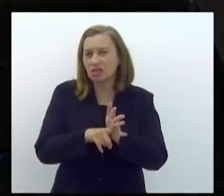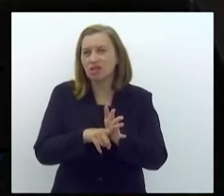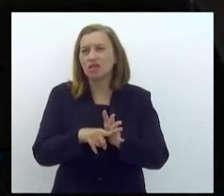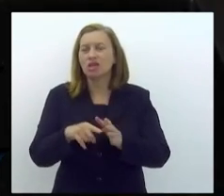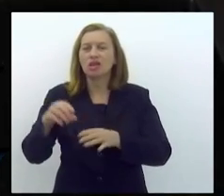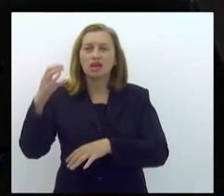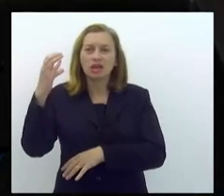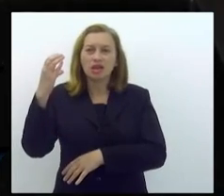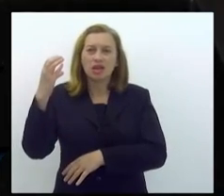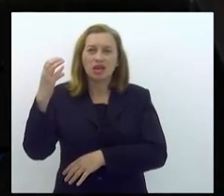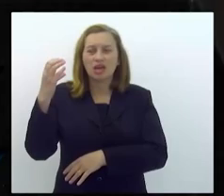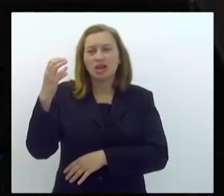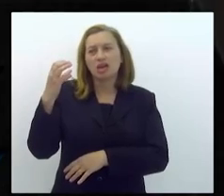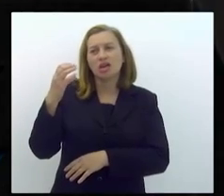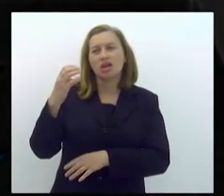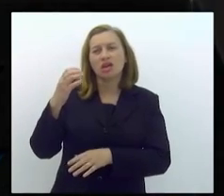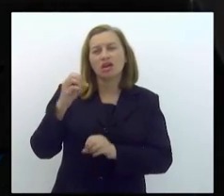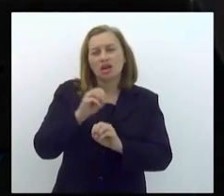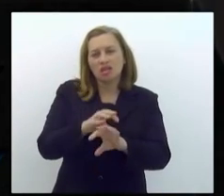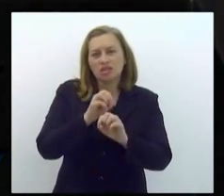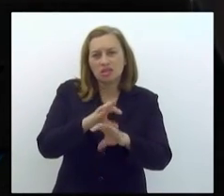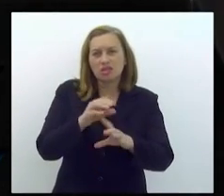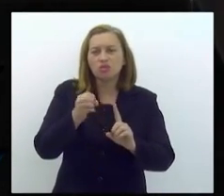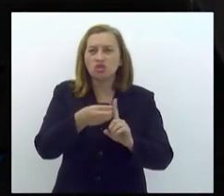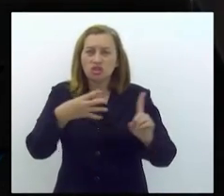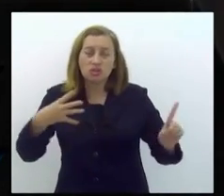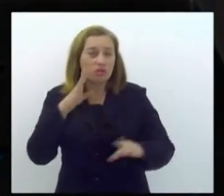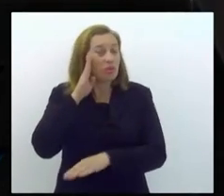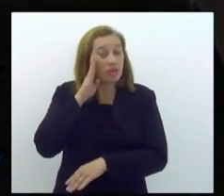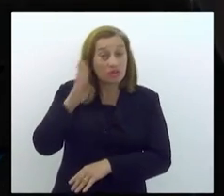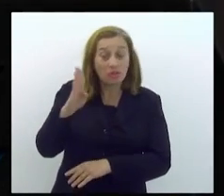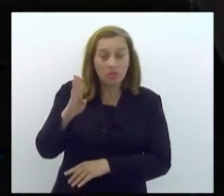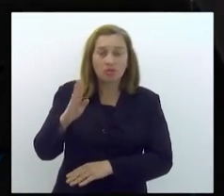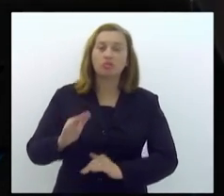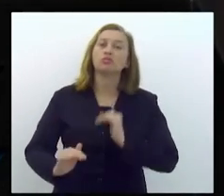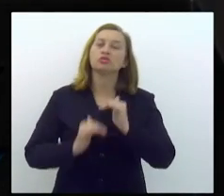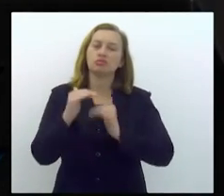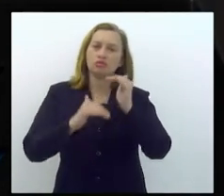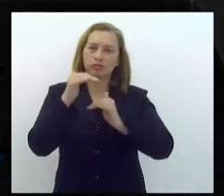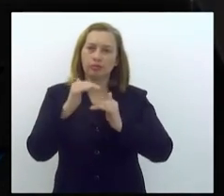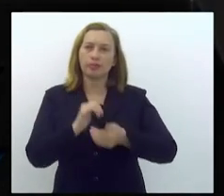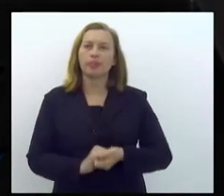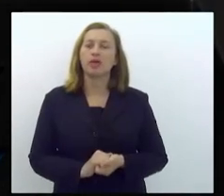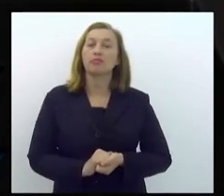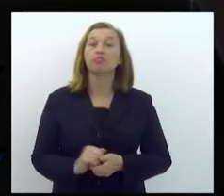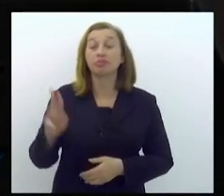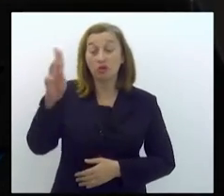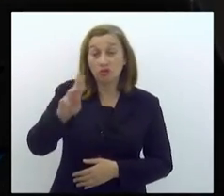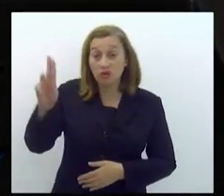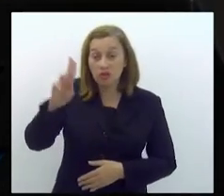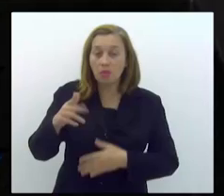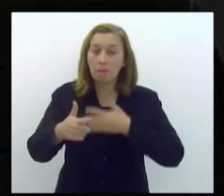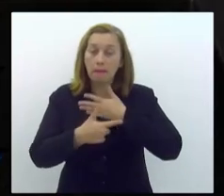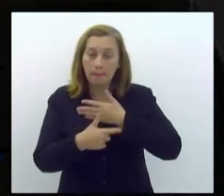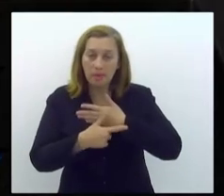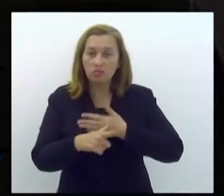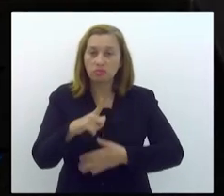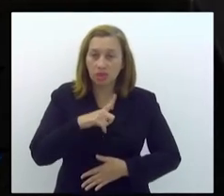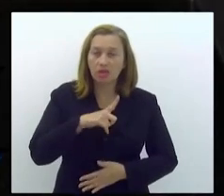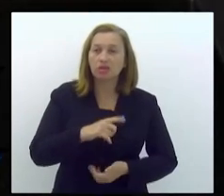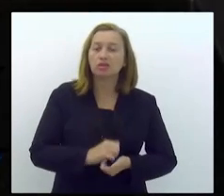extensão que é fundamental para garantir o desenvolvimento a universidade ela tem um papel